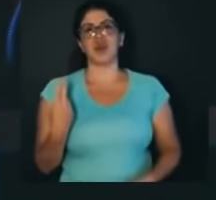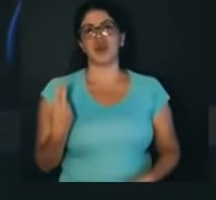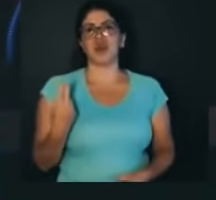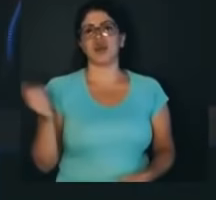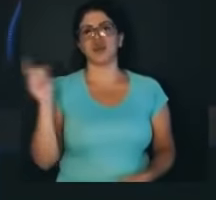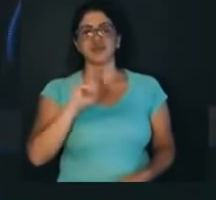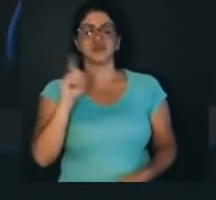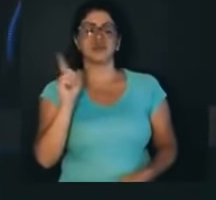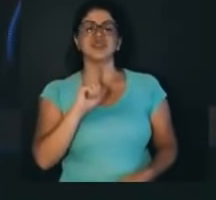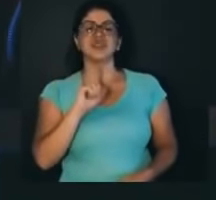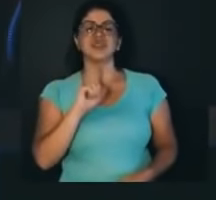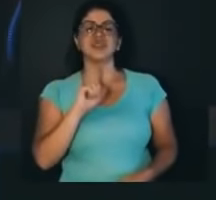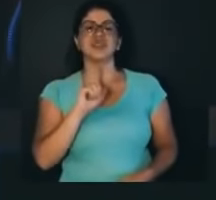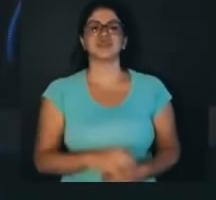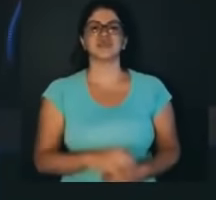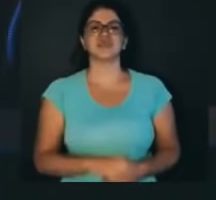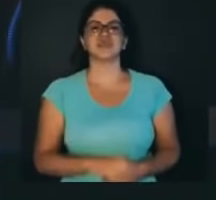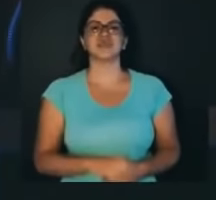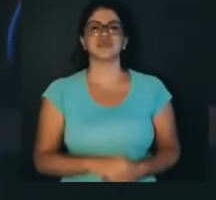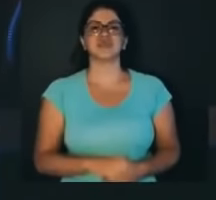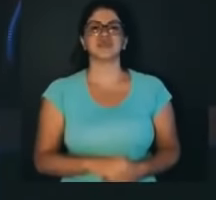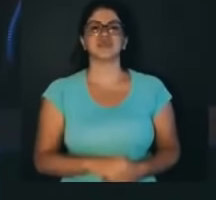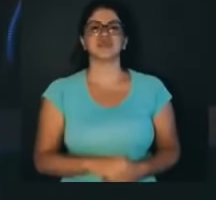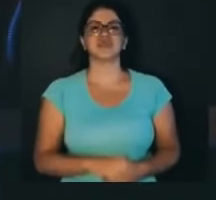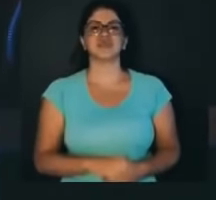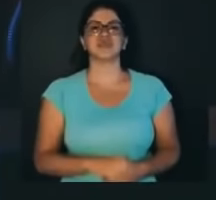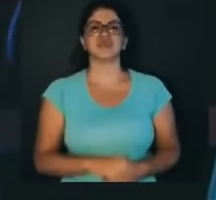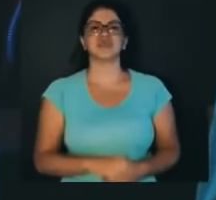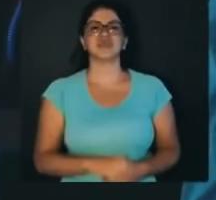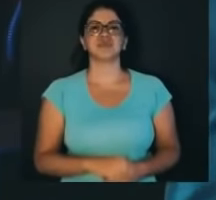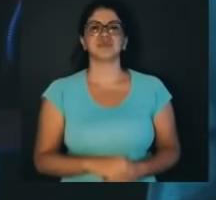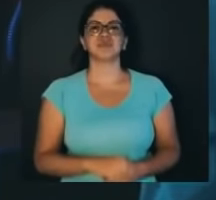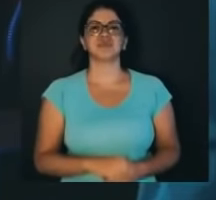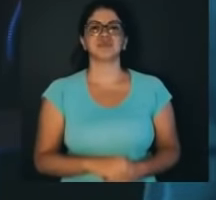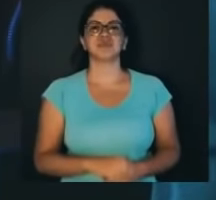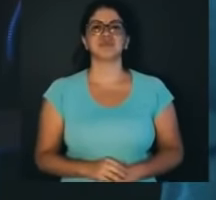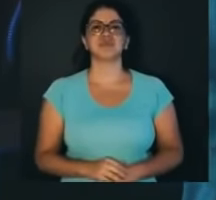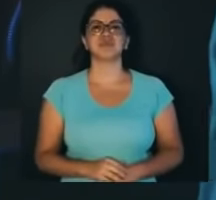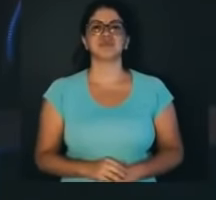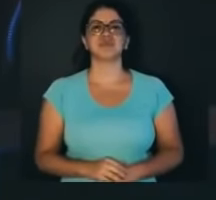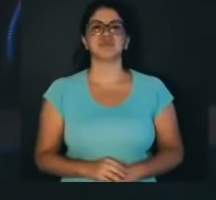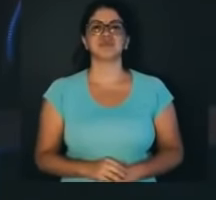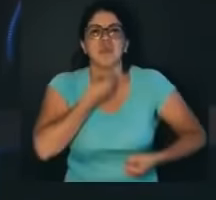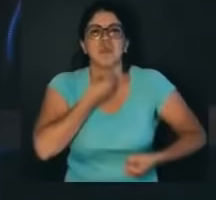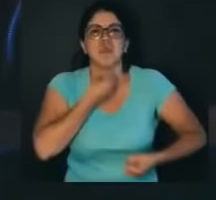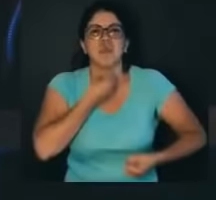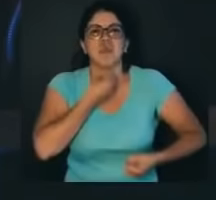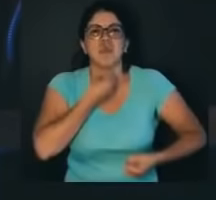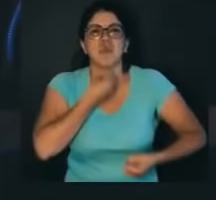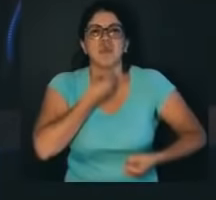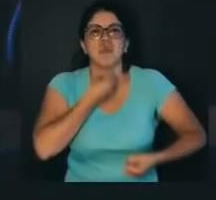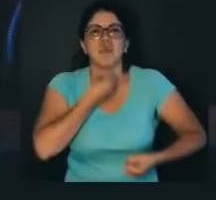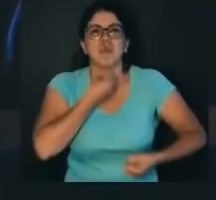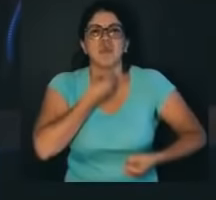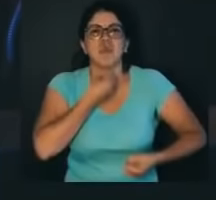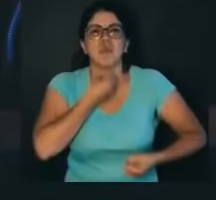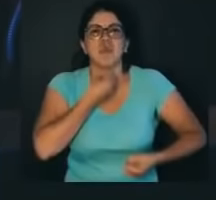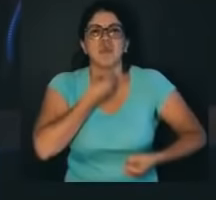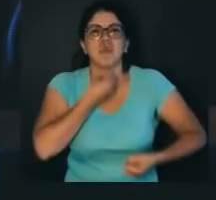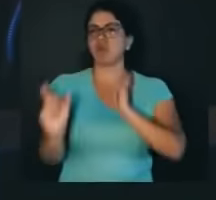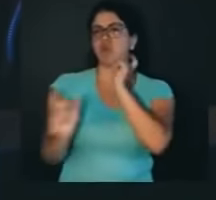você peca quando amaldiçoa. Tiago vai dizer que